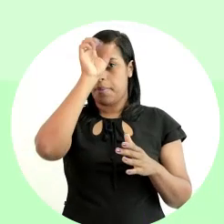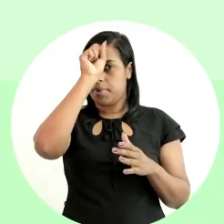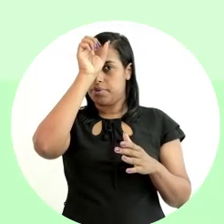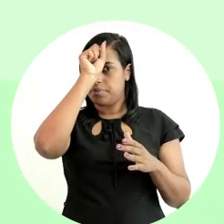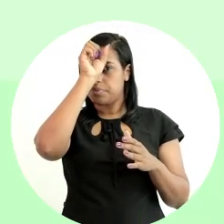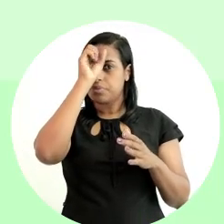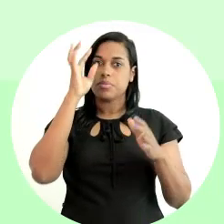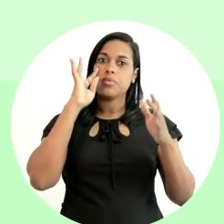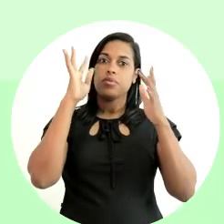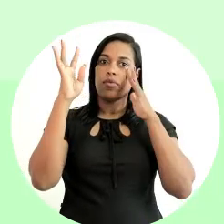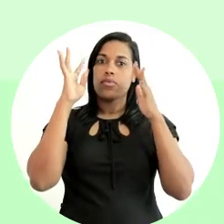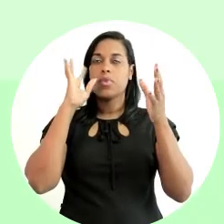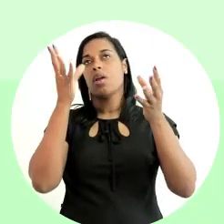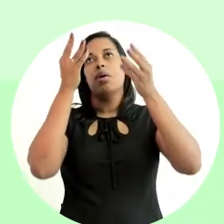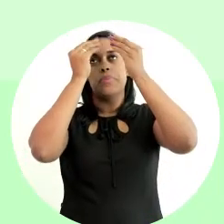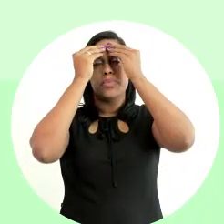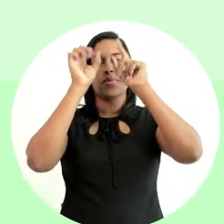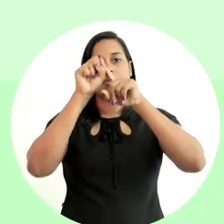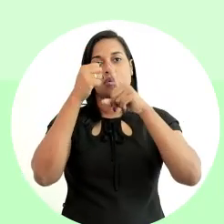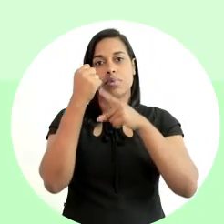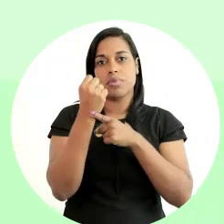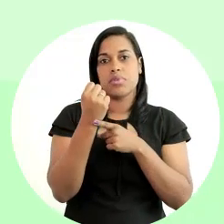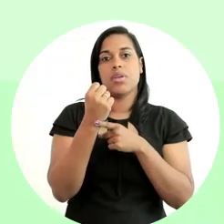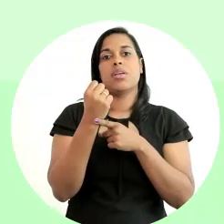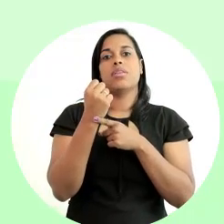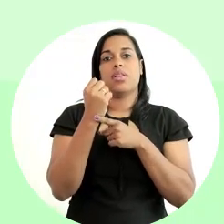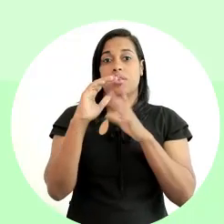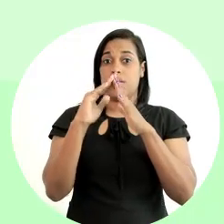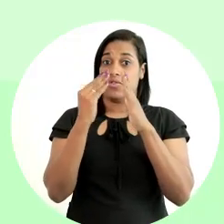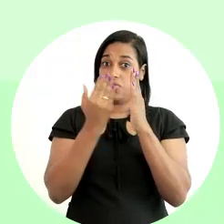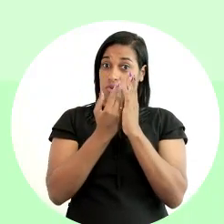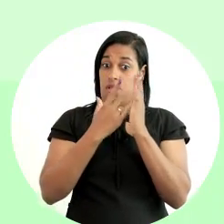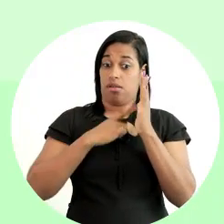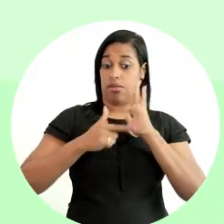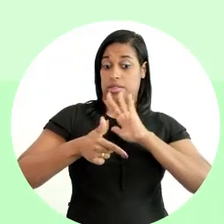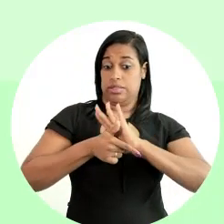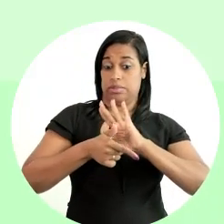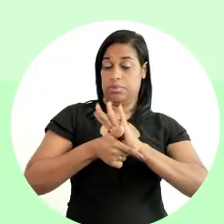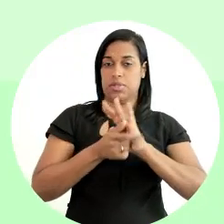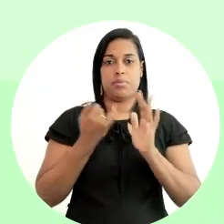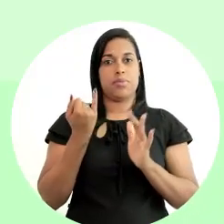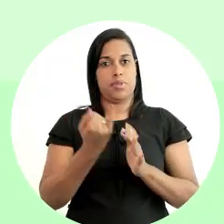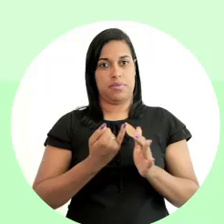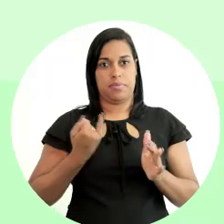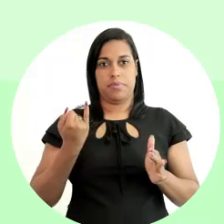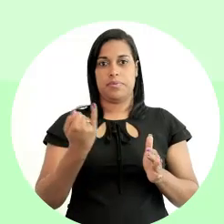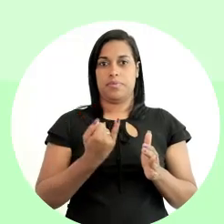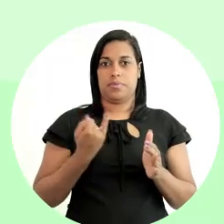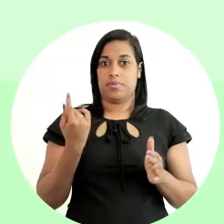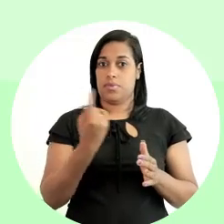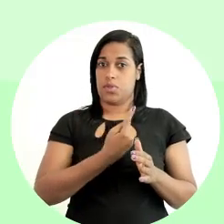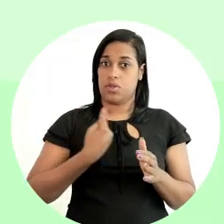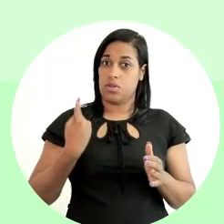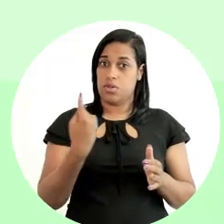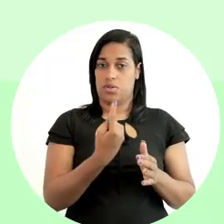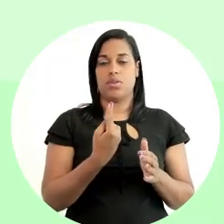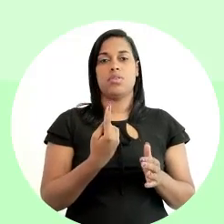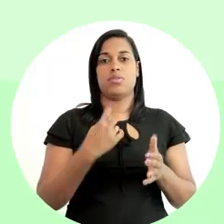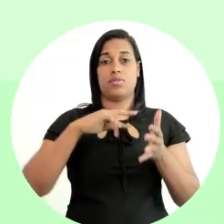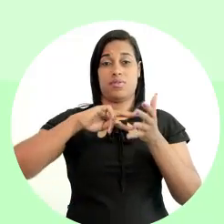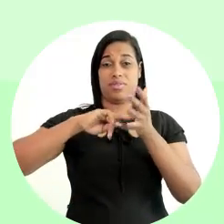aprender também os conhecimentos acumulados pela sociedade, e aí a escola tem esse papel. Nós